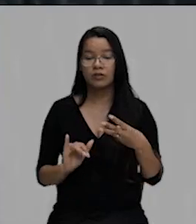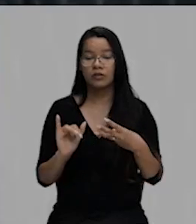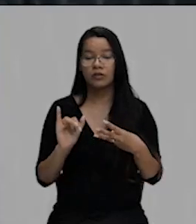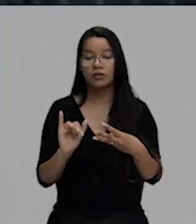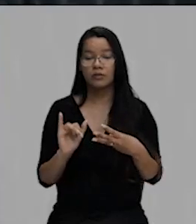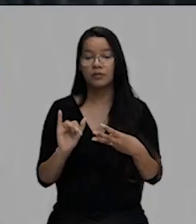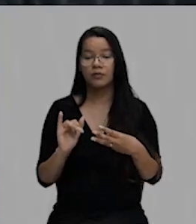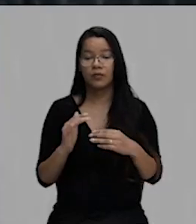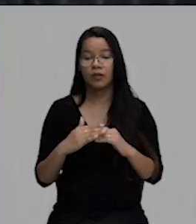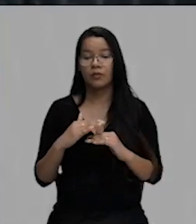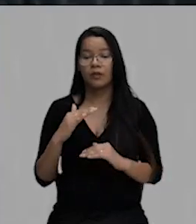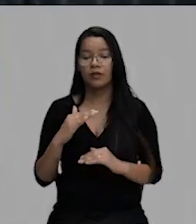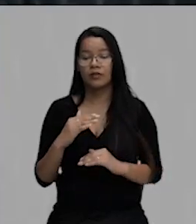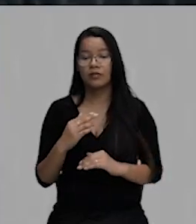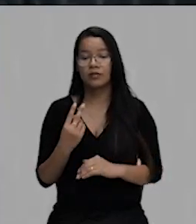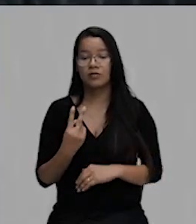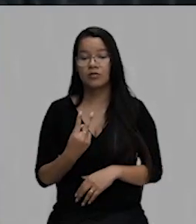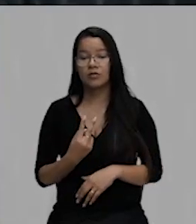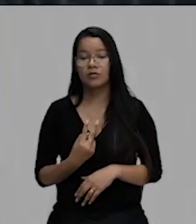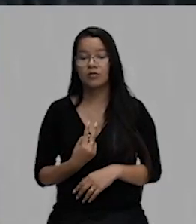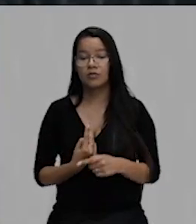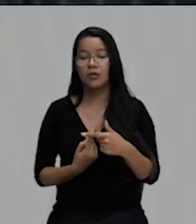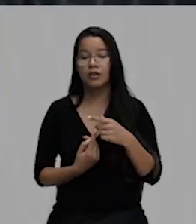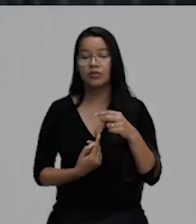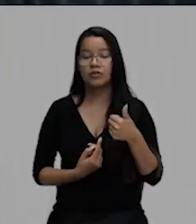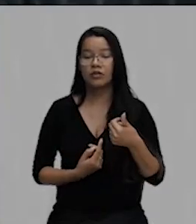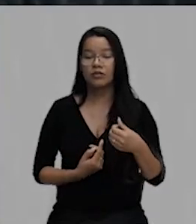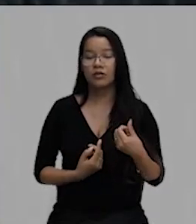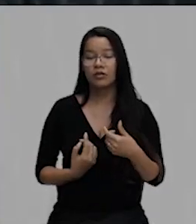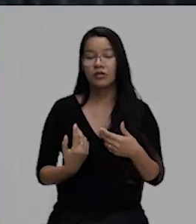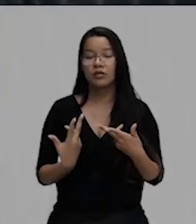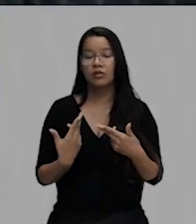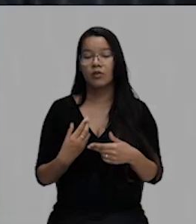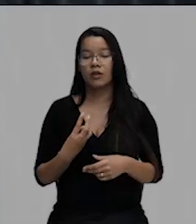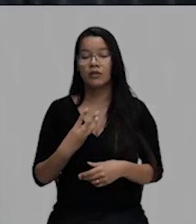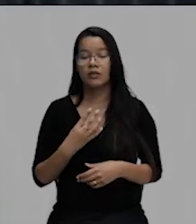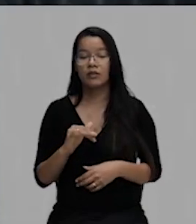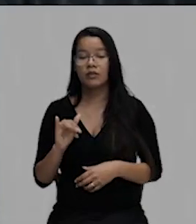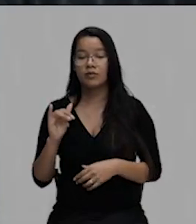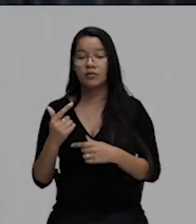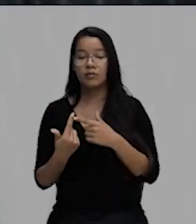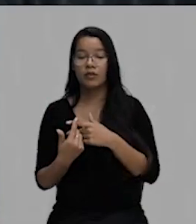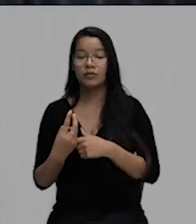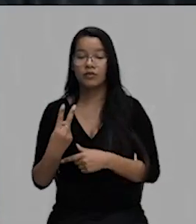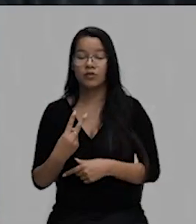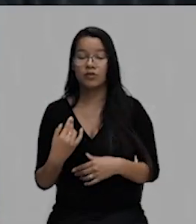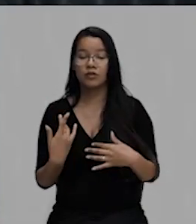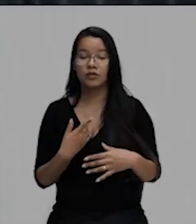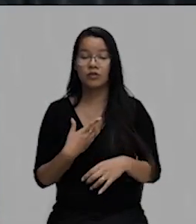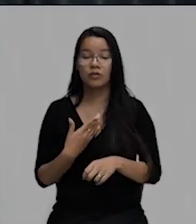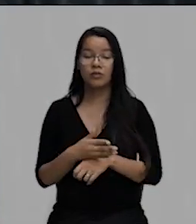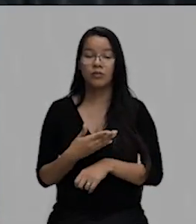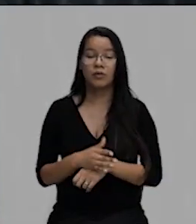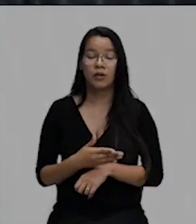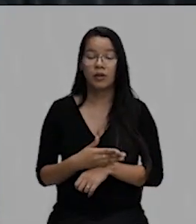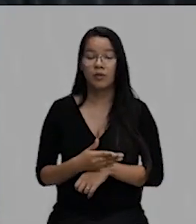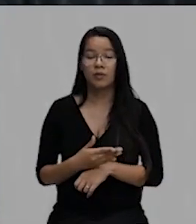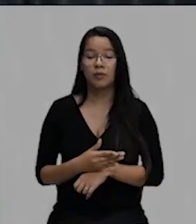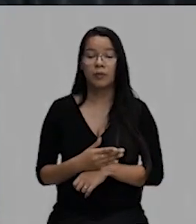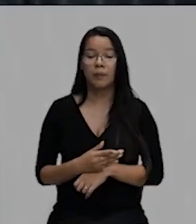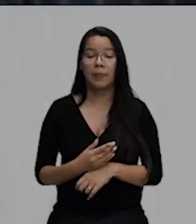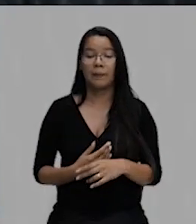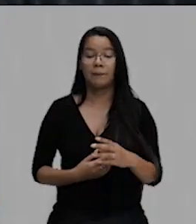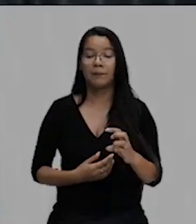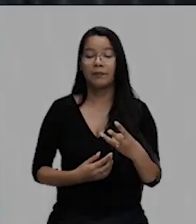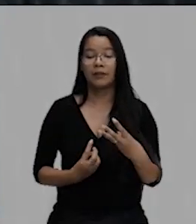mais 16 vai ser igual a 3 elevado a y mais 2. Vamos aplicar aqui ó, a propriedade da potência. 3